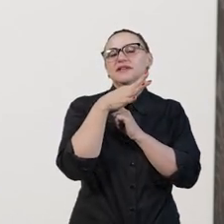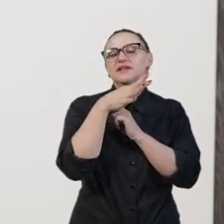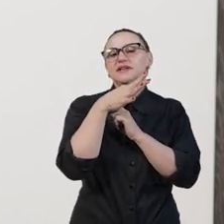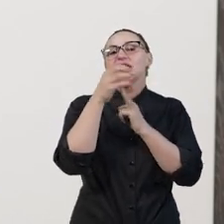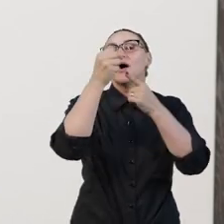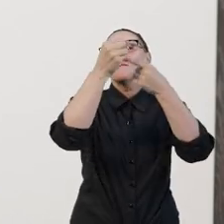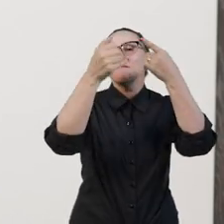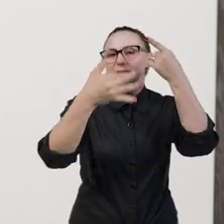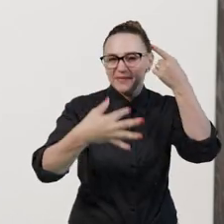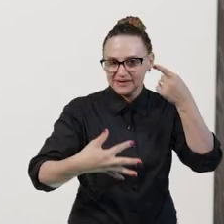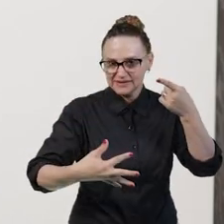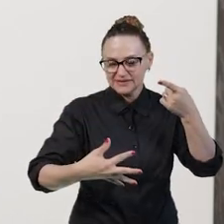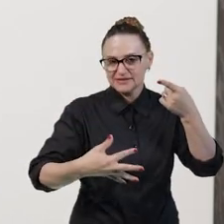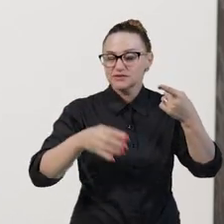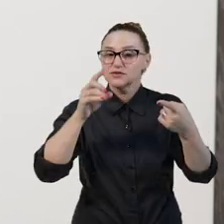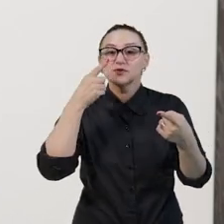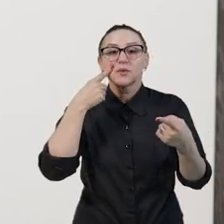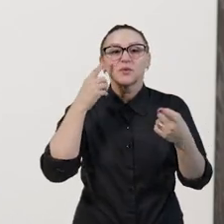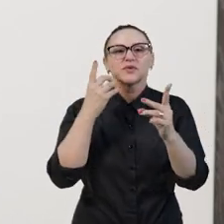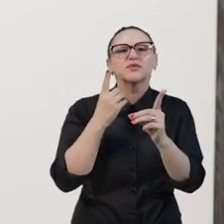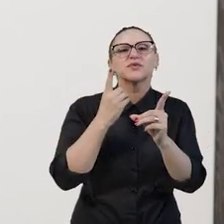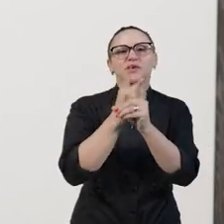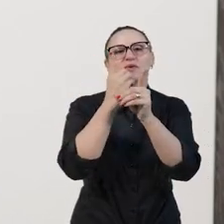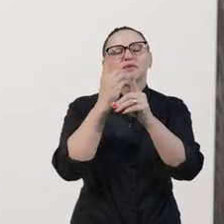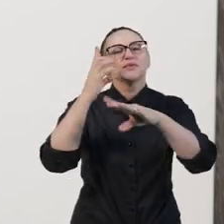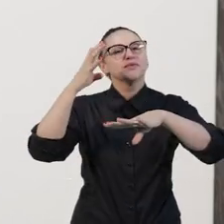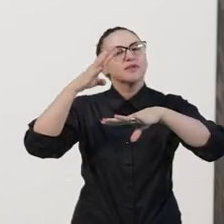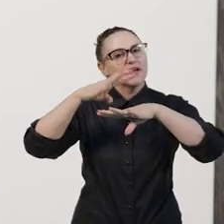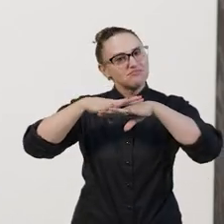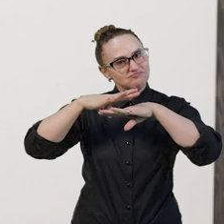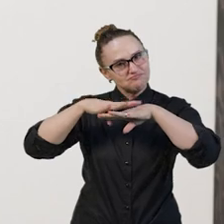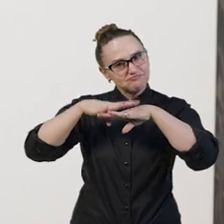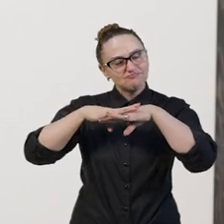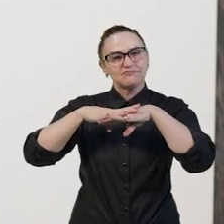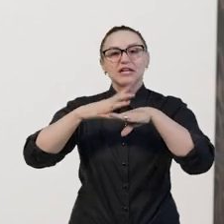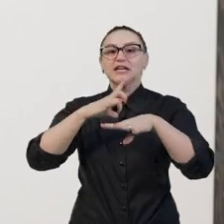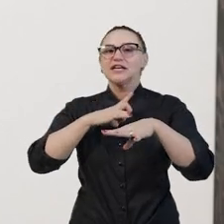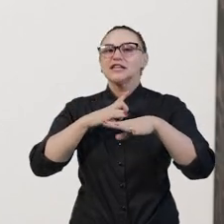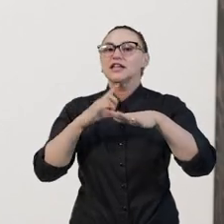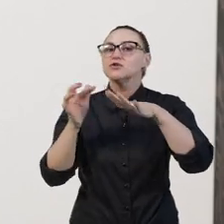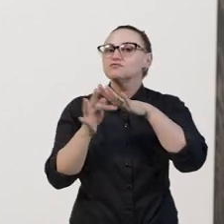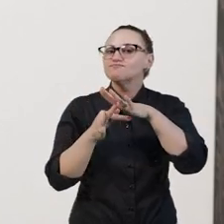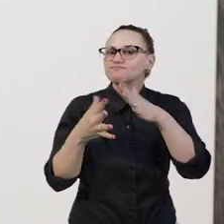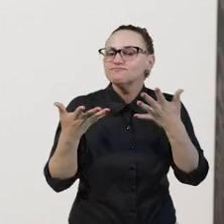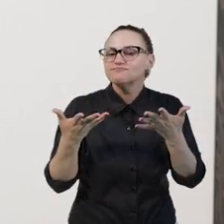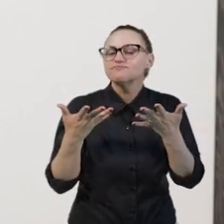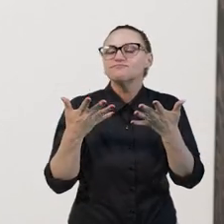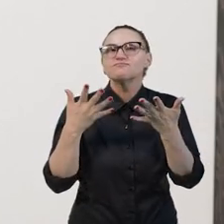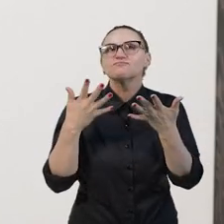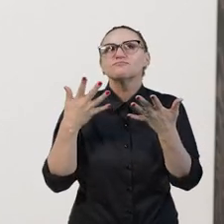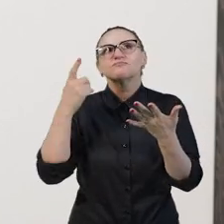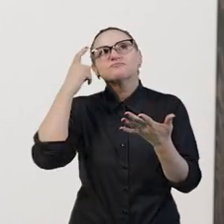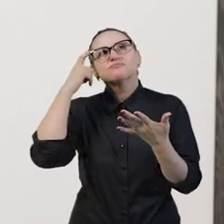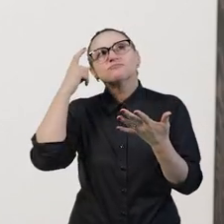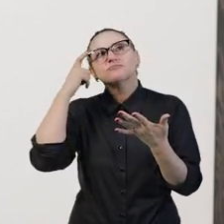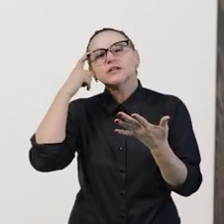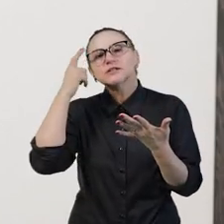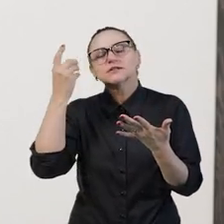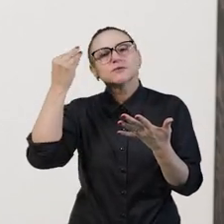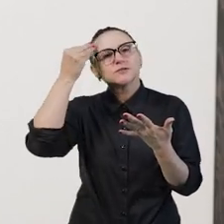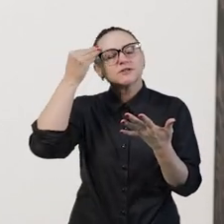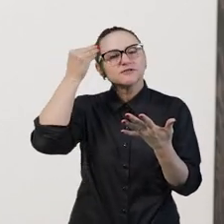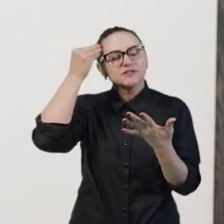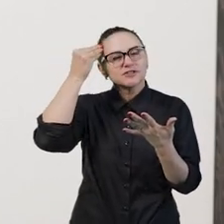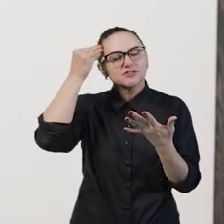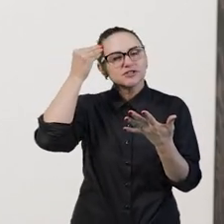aproximar da educação matemática alguns de seus fundamentos e pensar e refletir